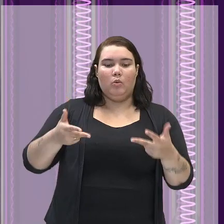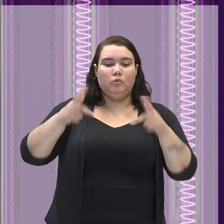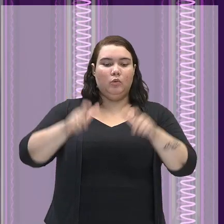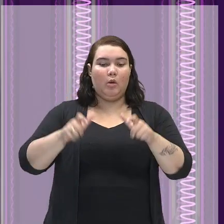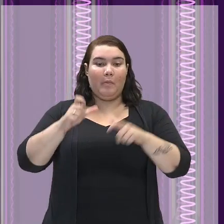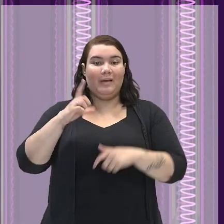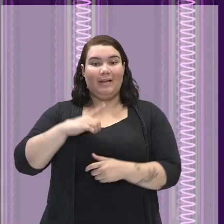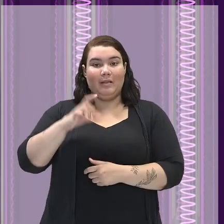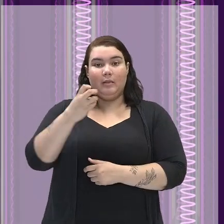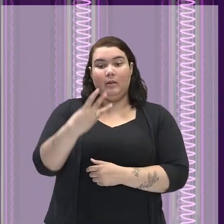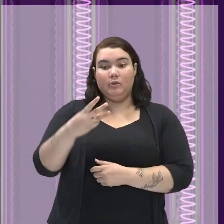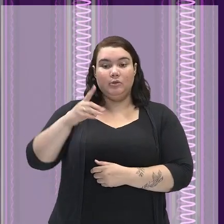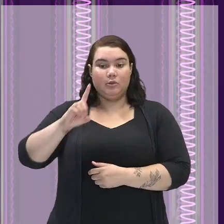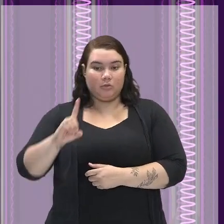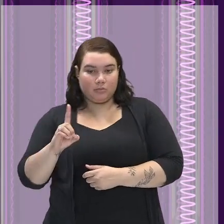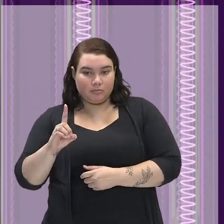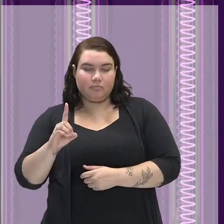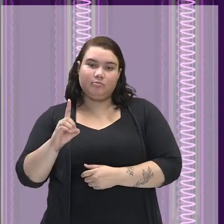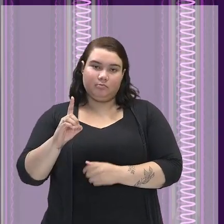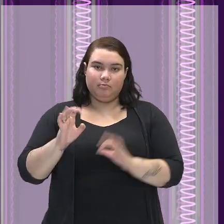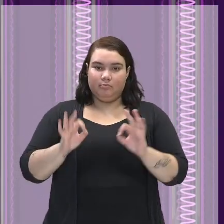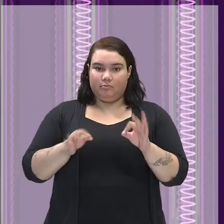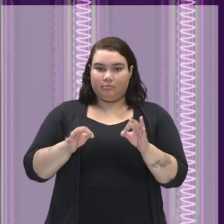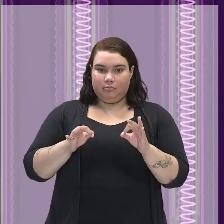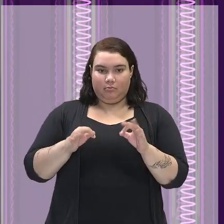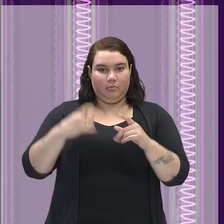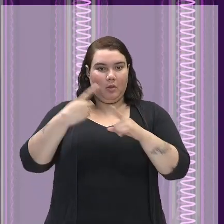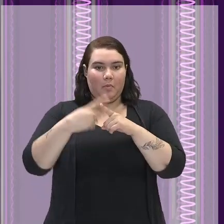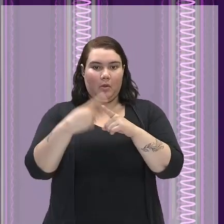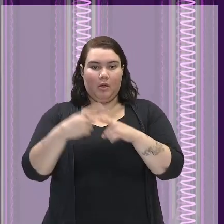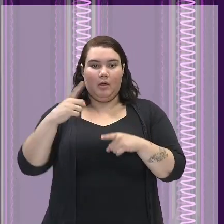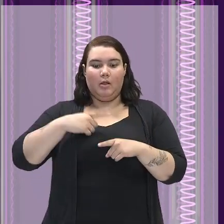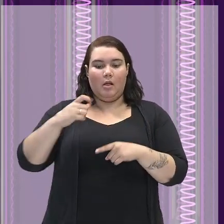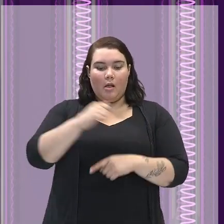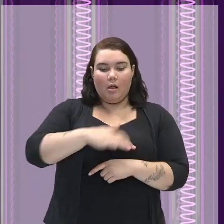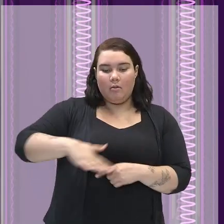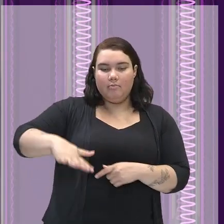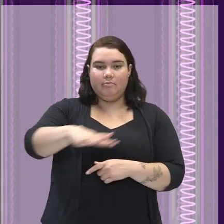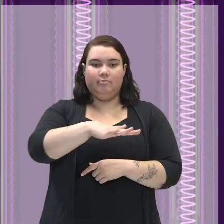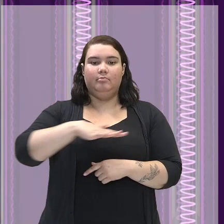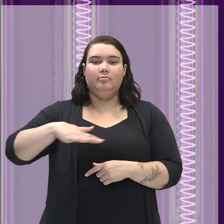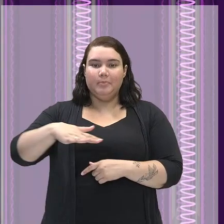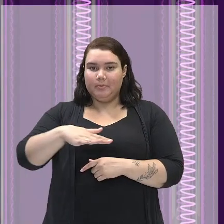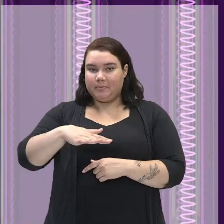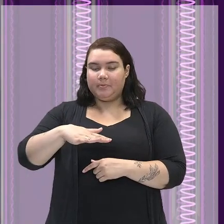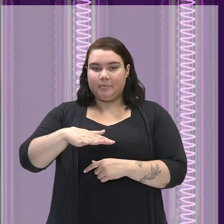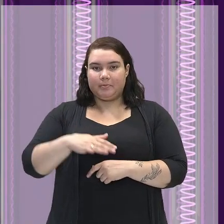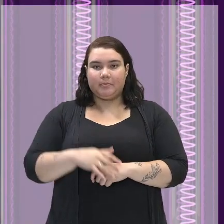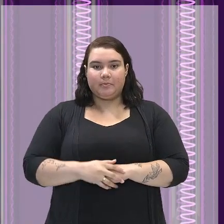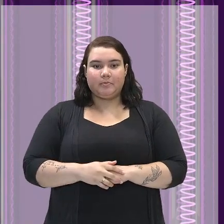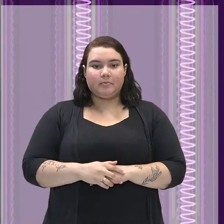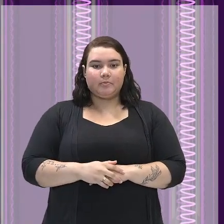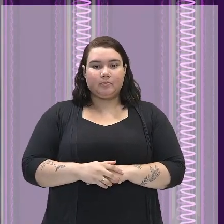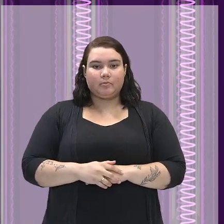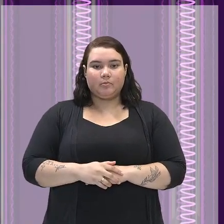seja, que ele esteja em 3D, porque ele vai ocupar um espaço.